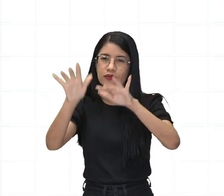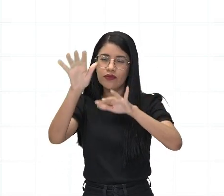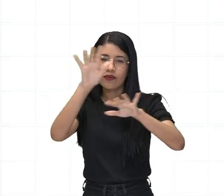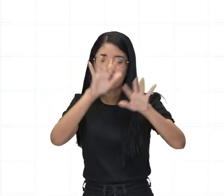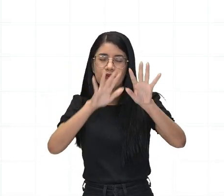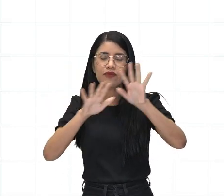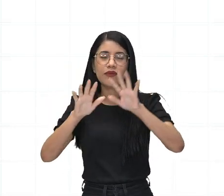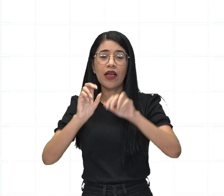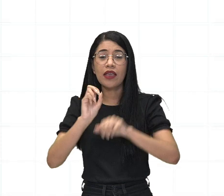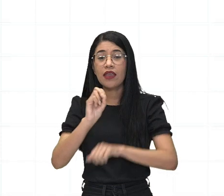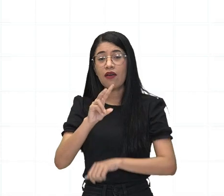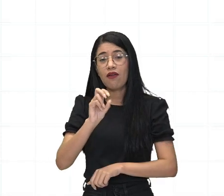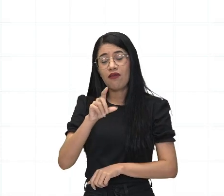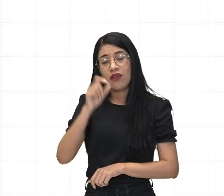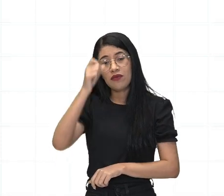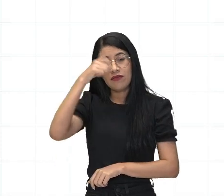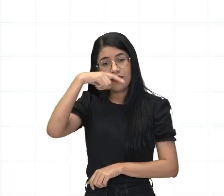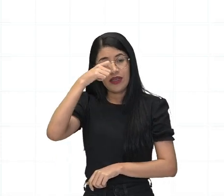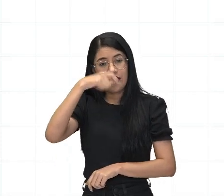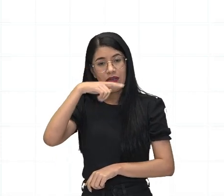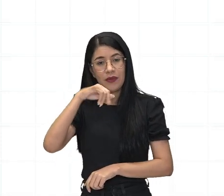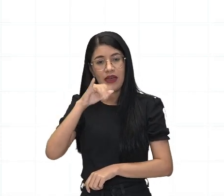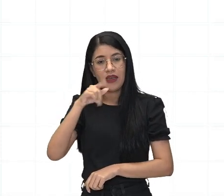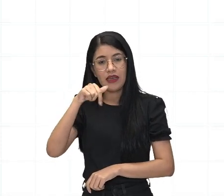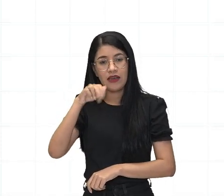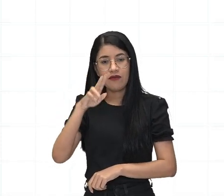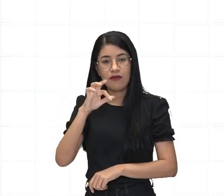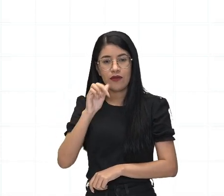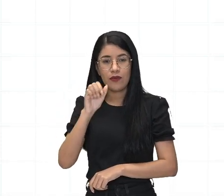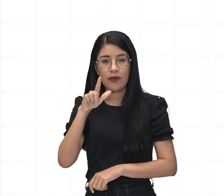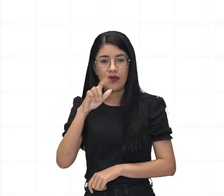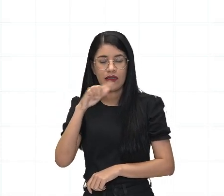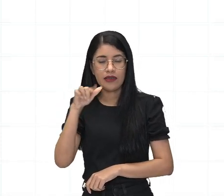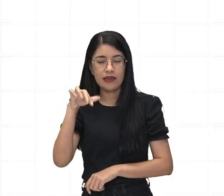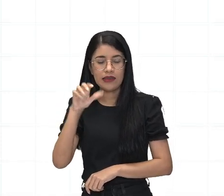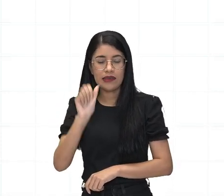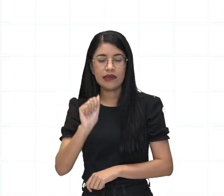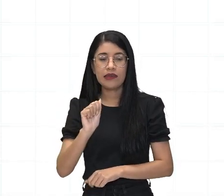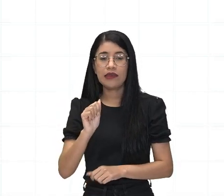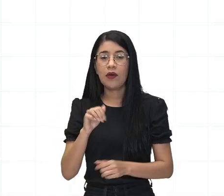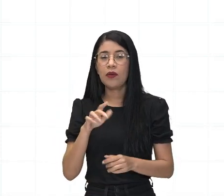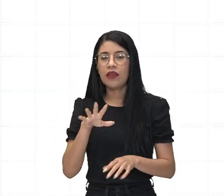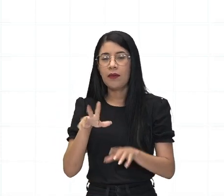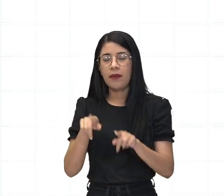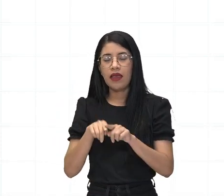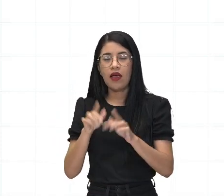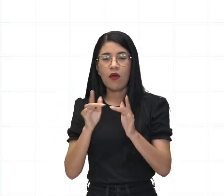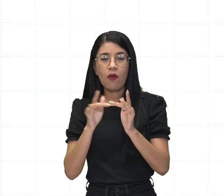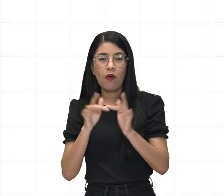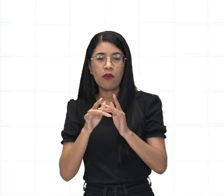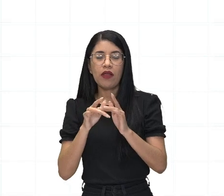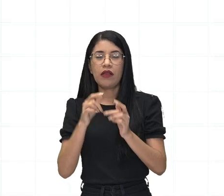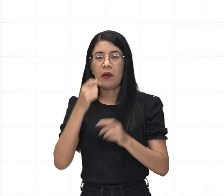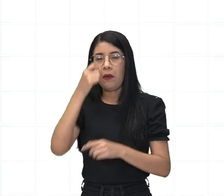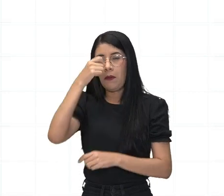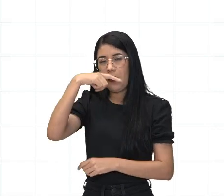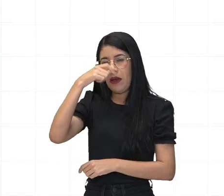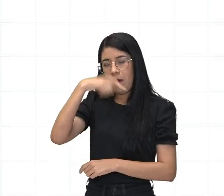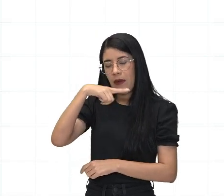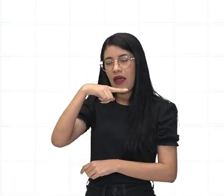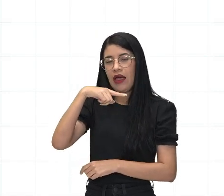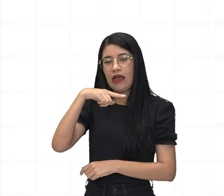da gripe, que é o vírus da influenza. A contaminação, contato com secreções respiratórias